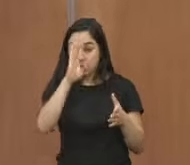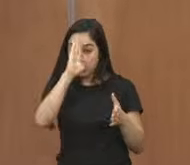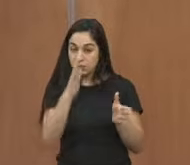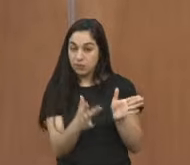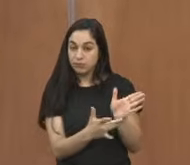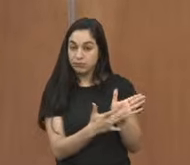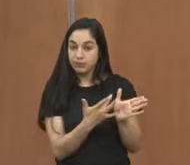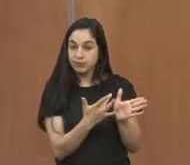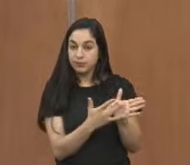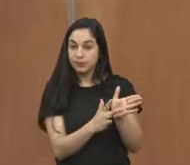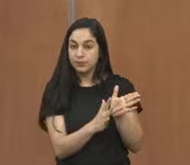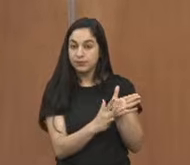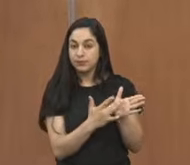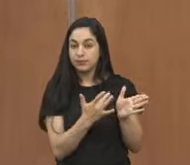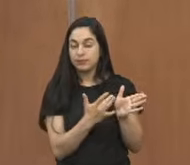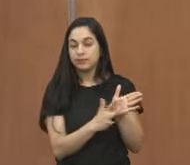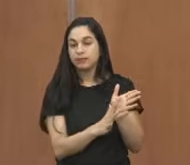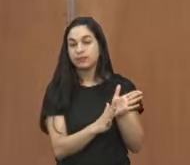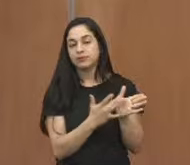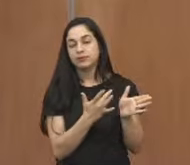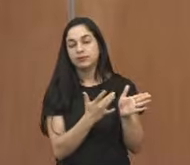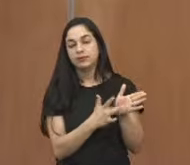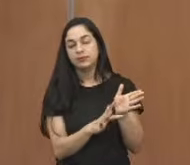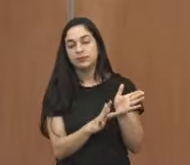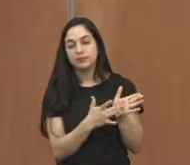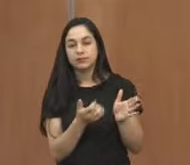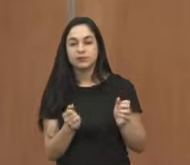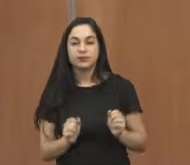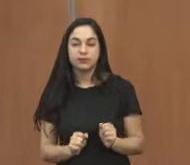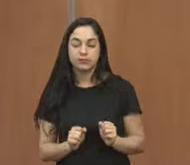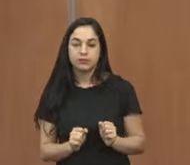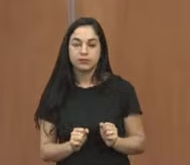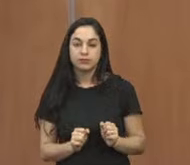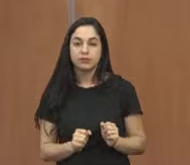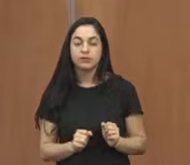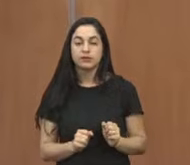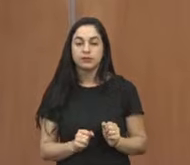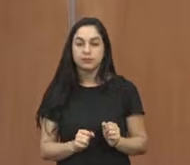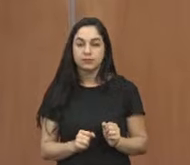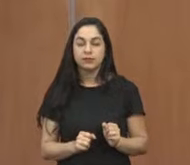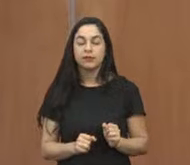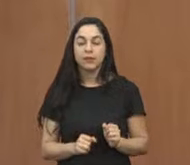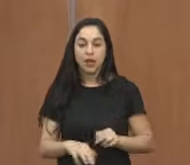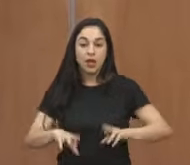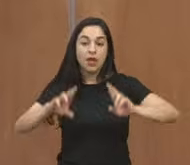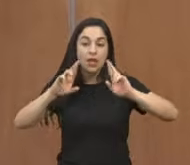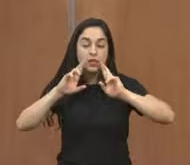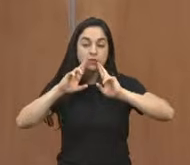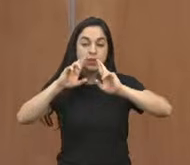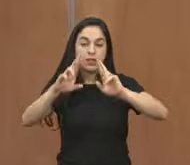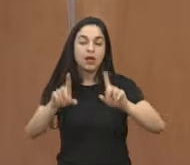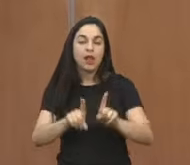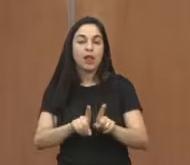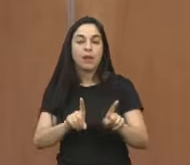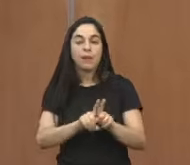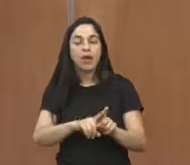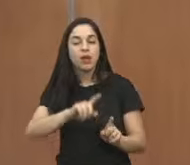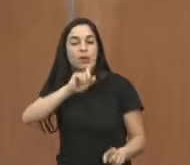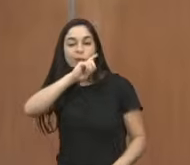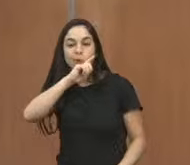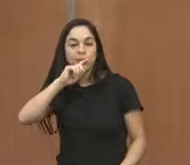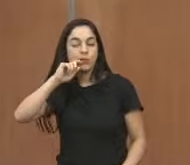preferencialmente por intermédio do sistema eletrônico, inclusive respeitando-se o sigilo